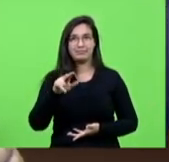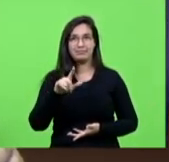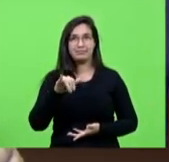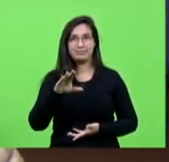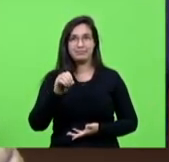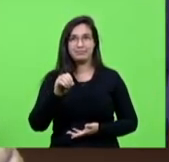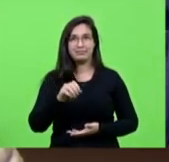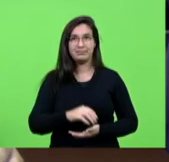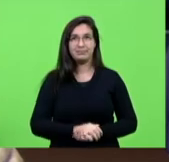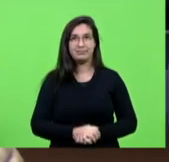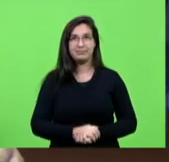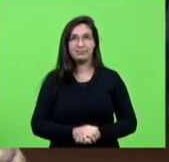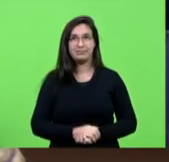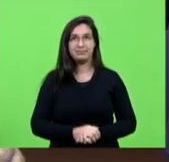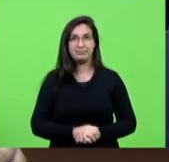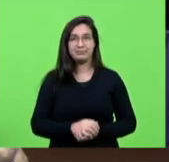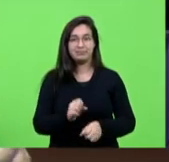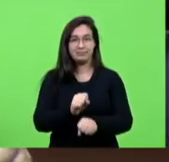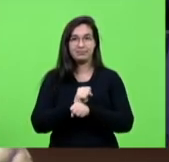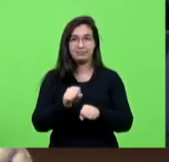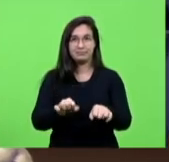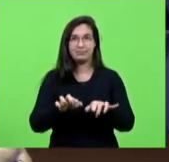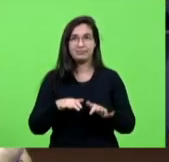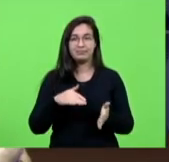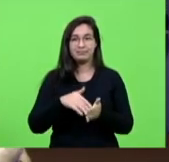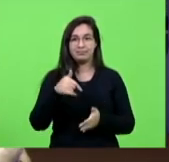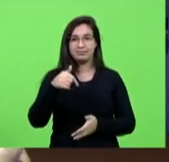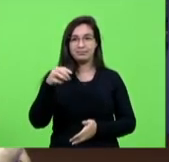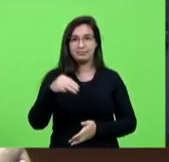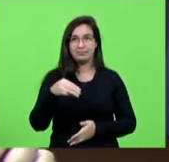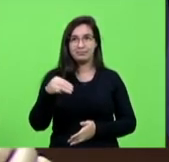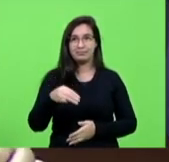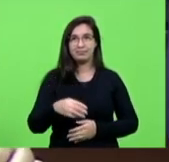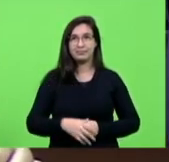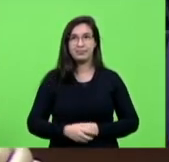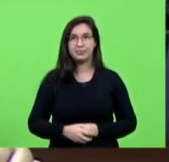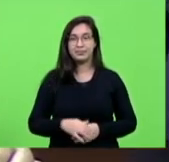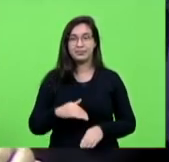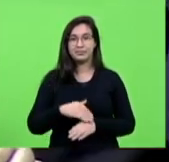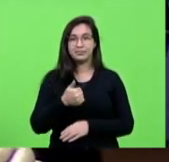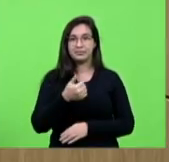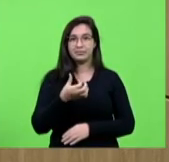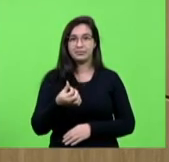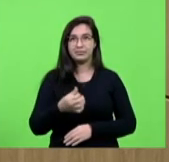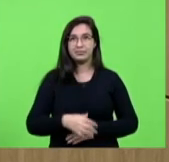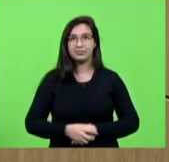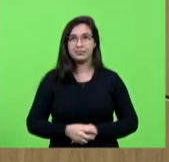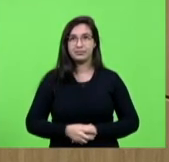Está suspensa a sessão por 7 minutos até às 16 horas.